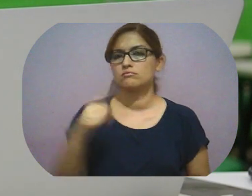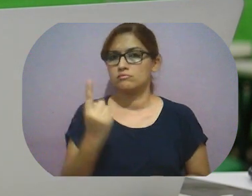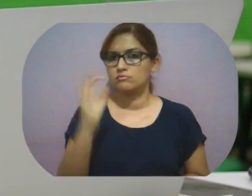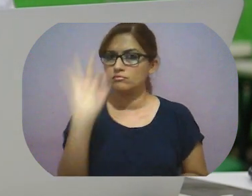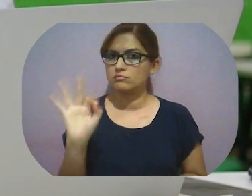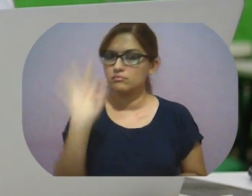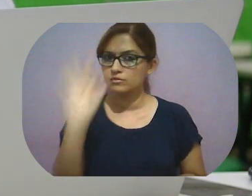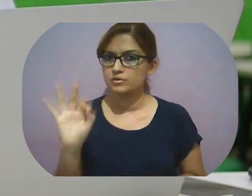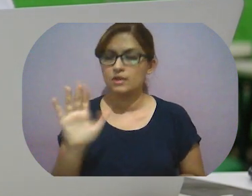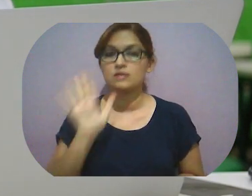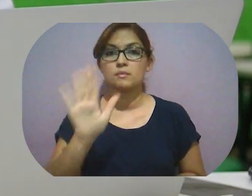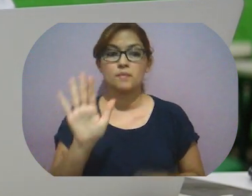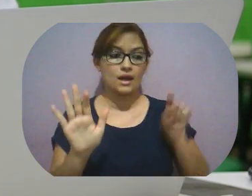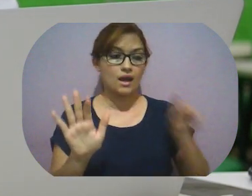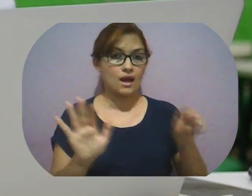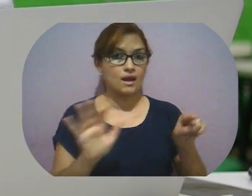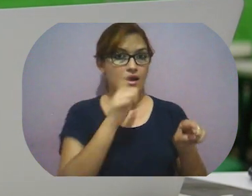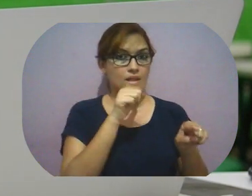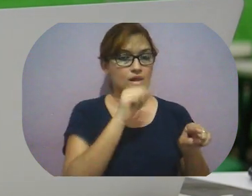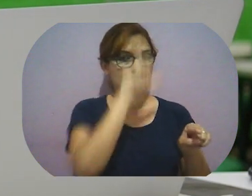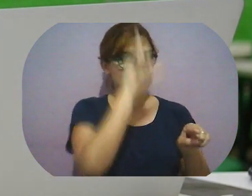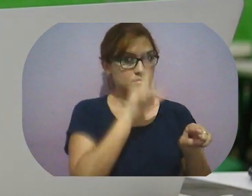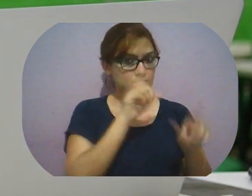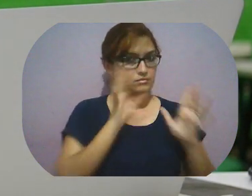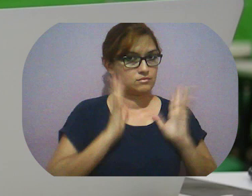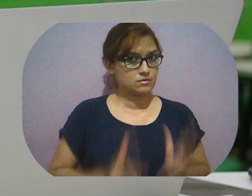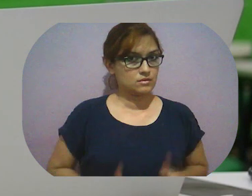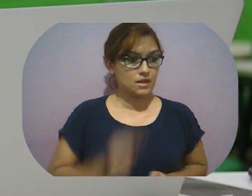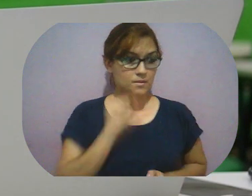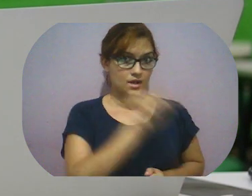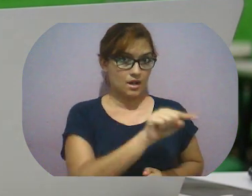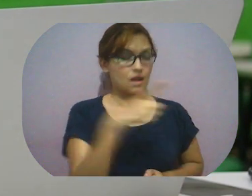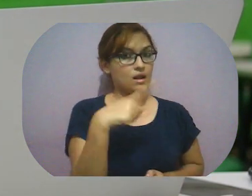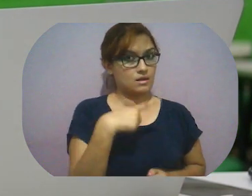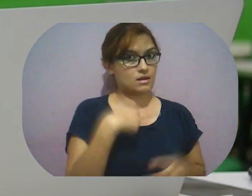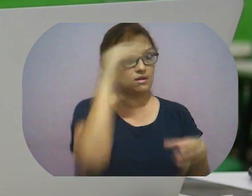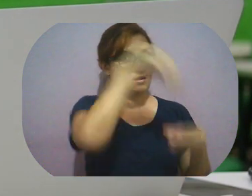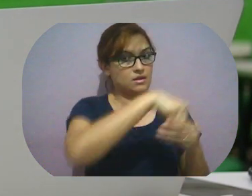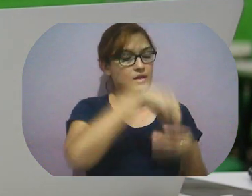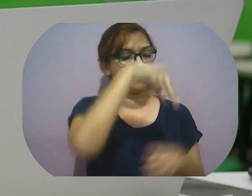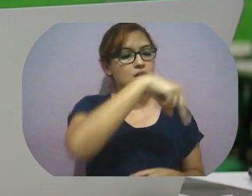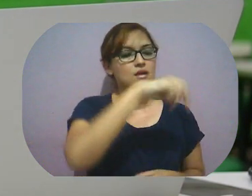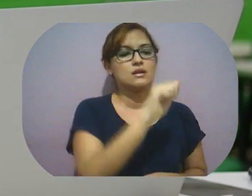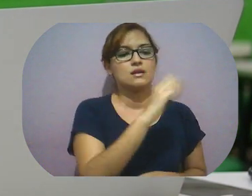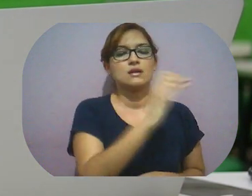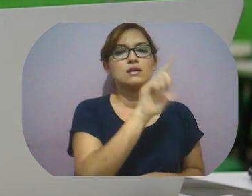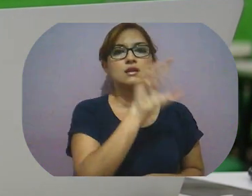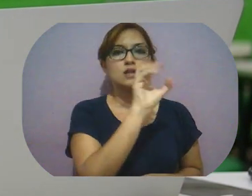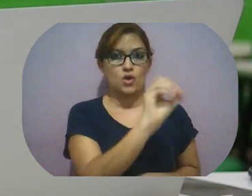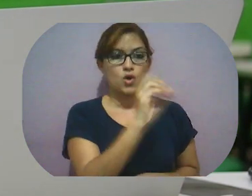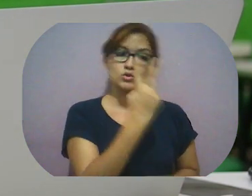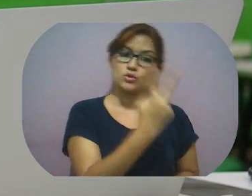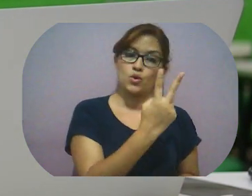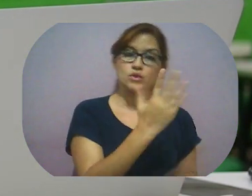0,1% a partir da água sanitária que tem esse percentual aqui de hipoclorito de sódio,